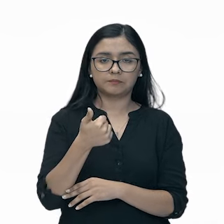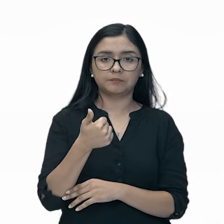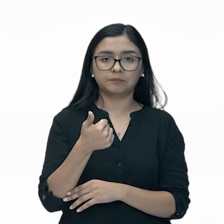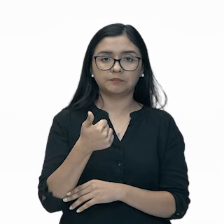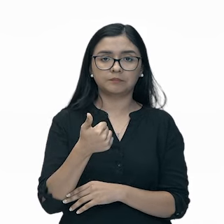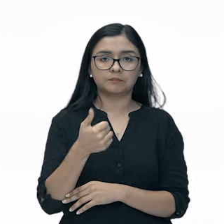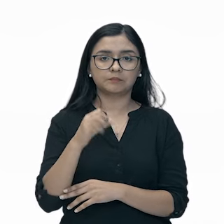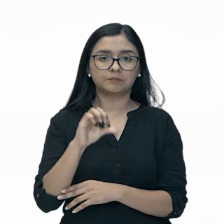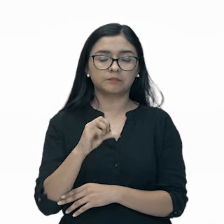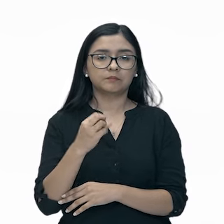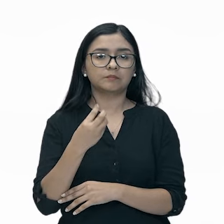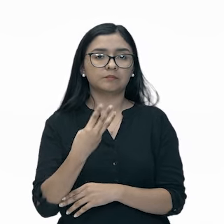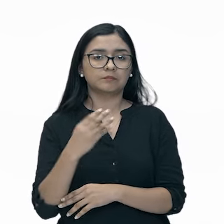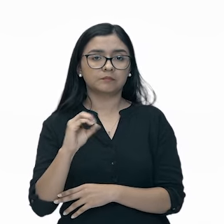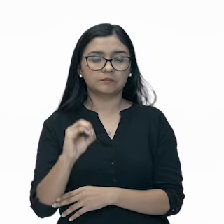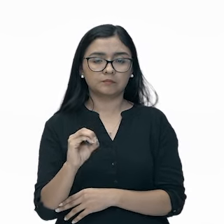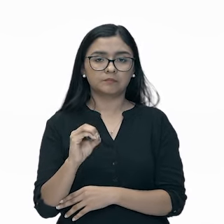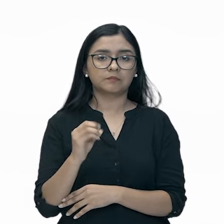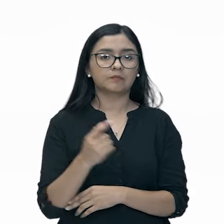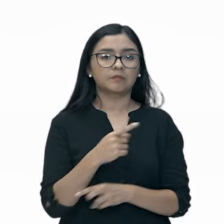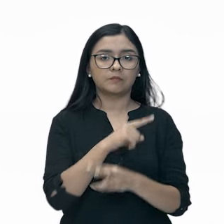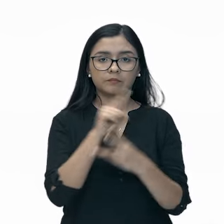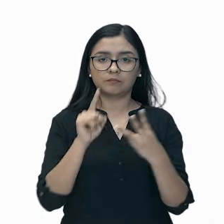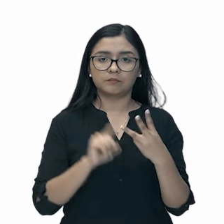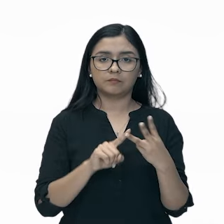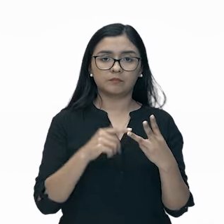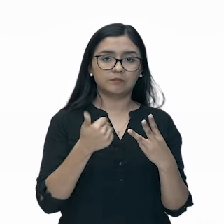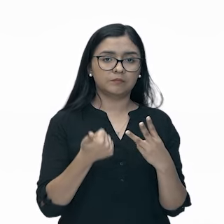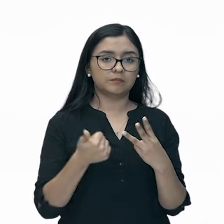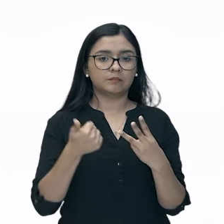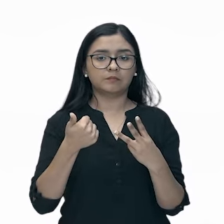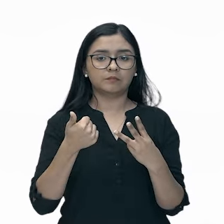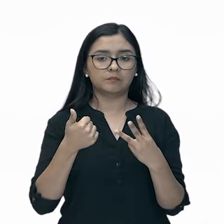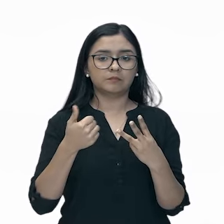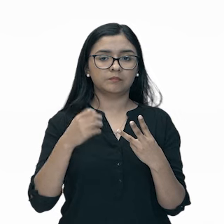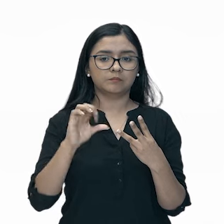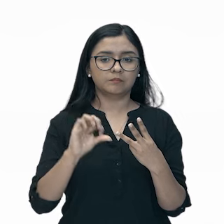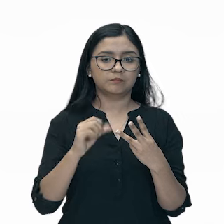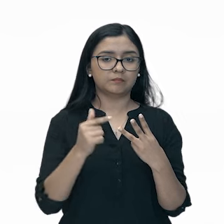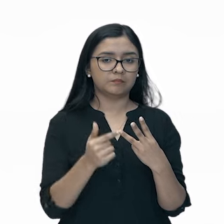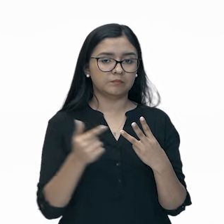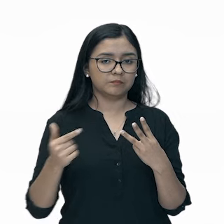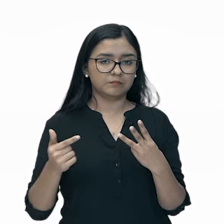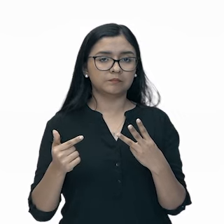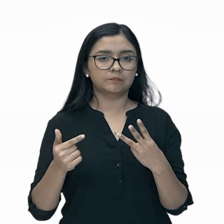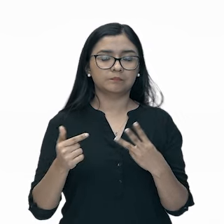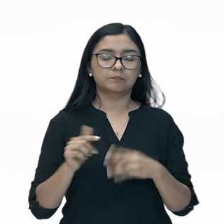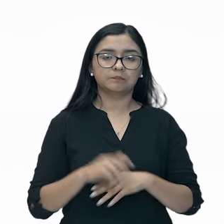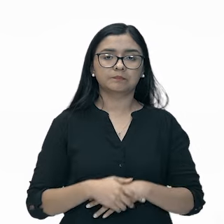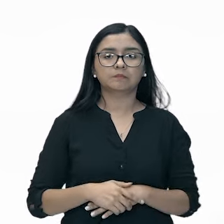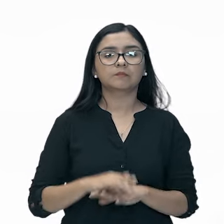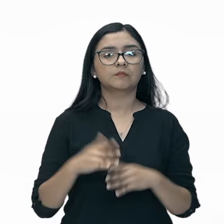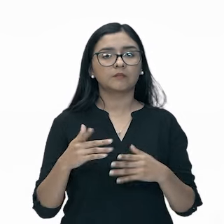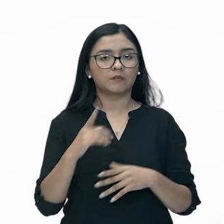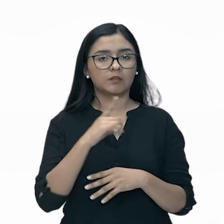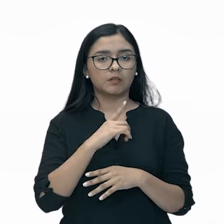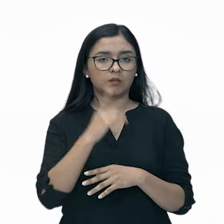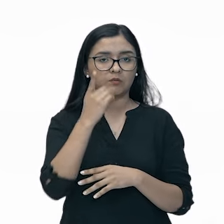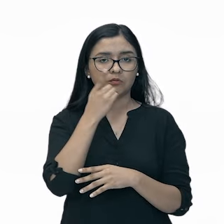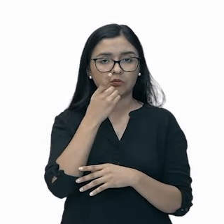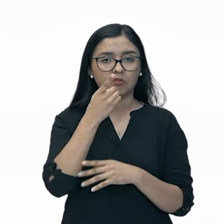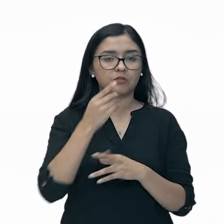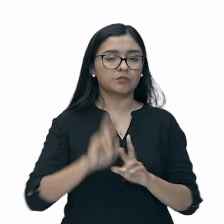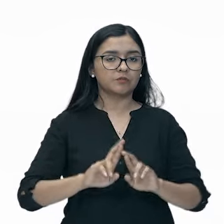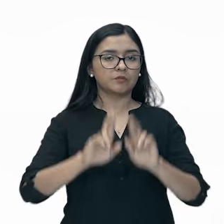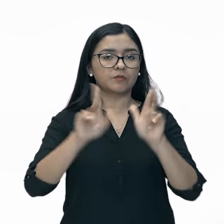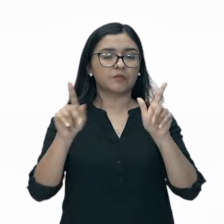1930 e o outro publicado em 1922 Então apesar de haver datas distantes